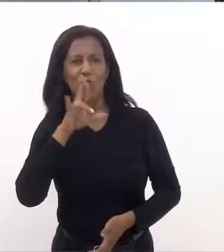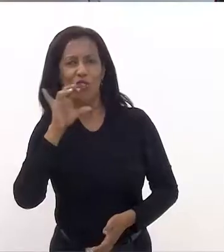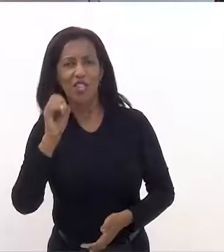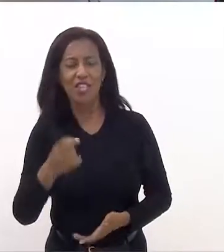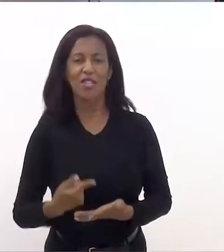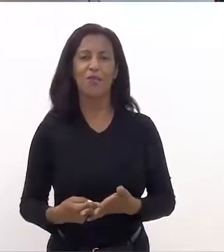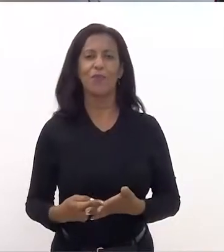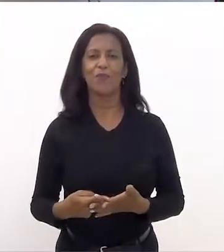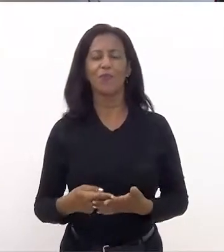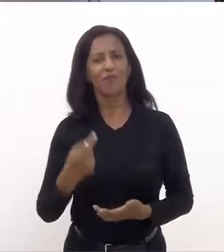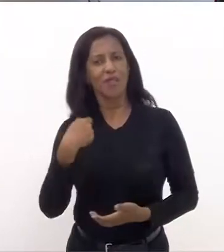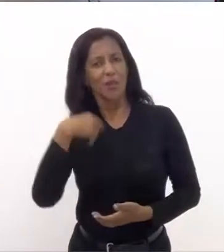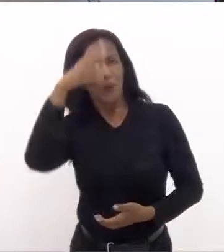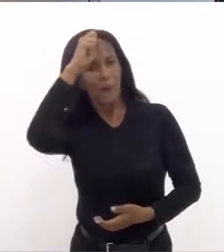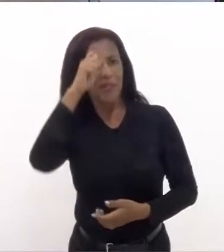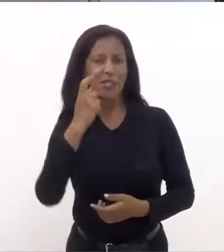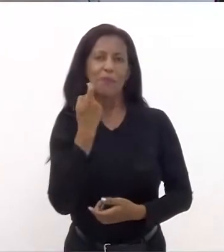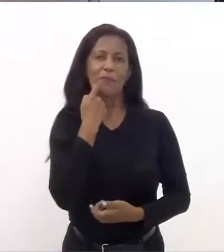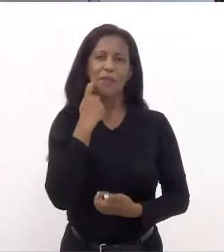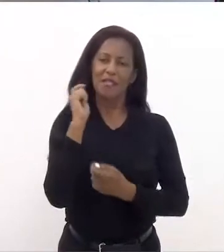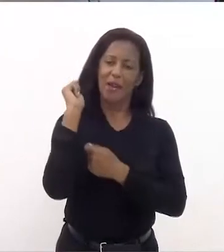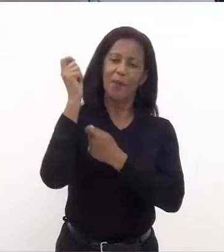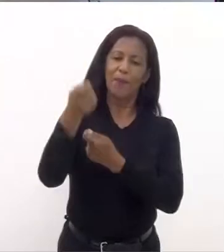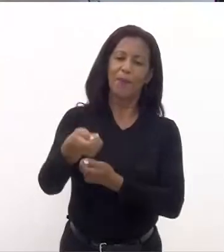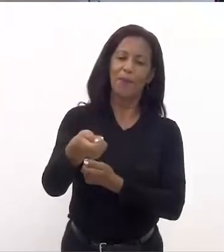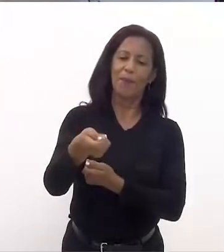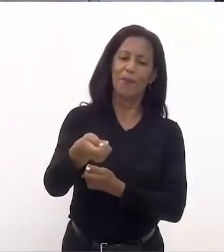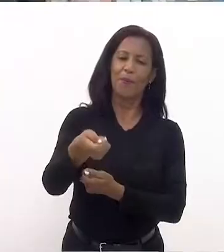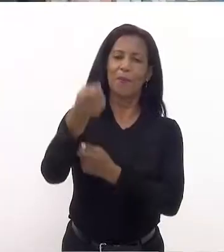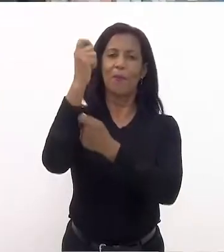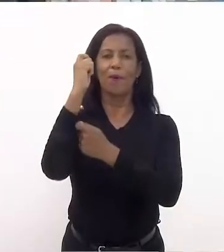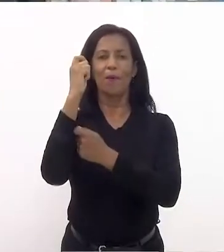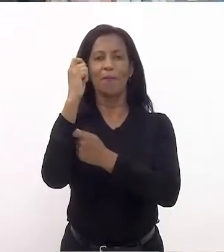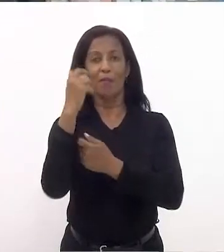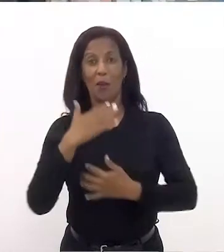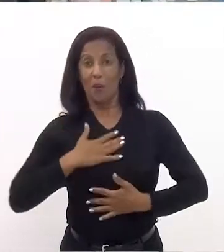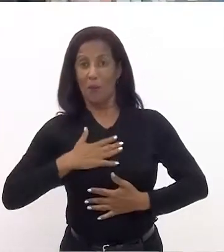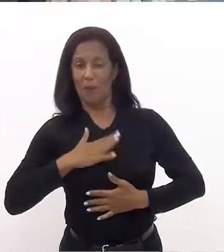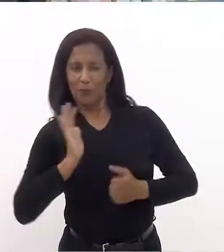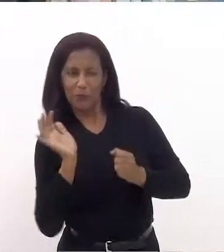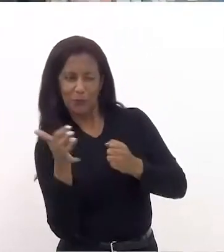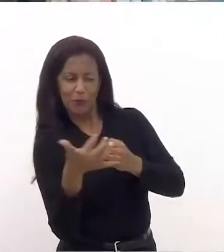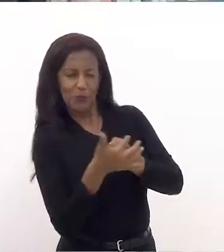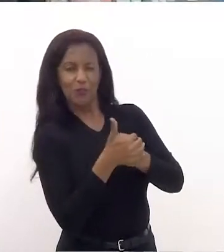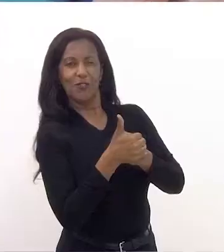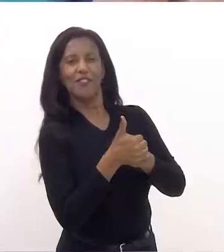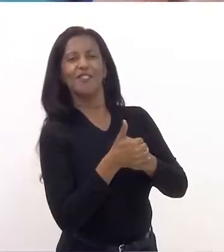que aprendeu a pescar no rio, né? Tomar banho escondido,